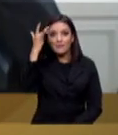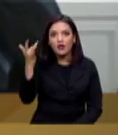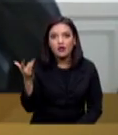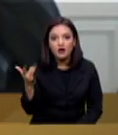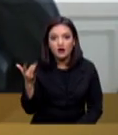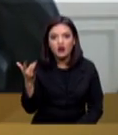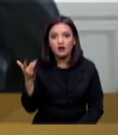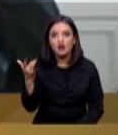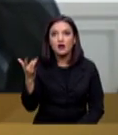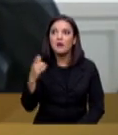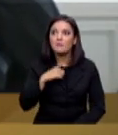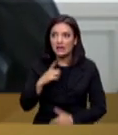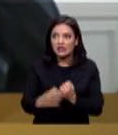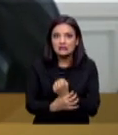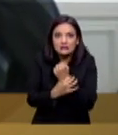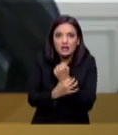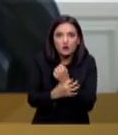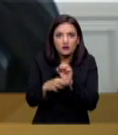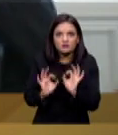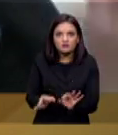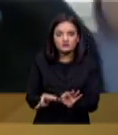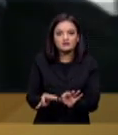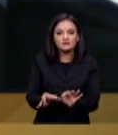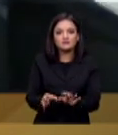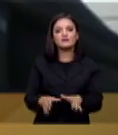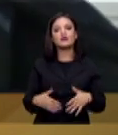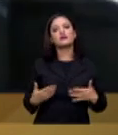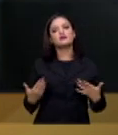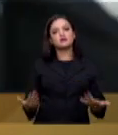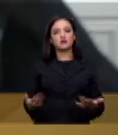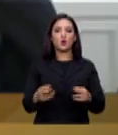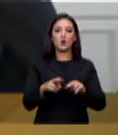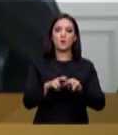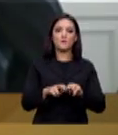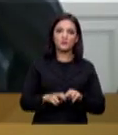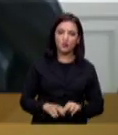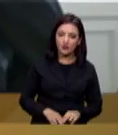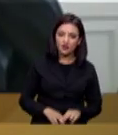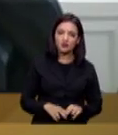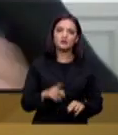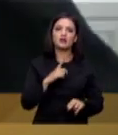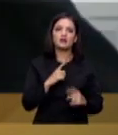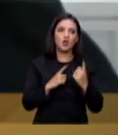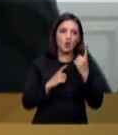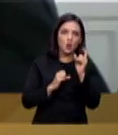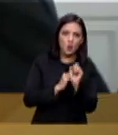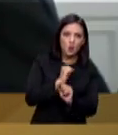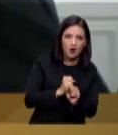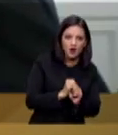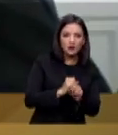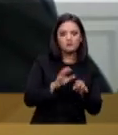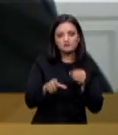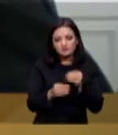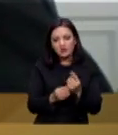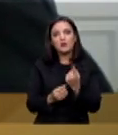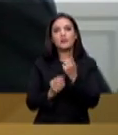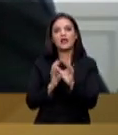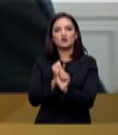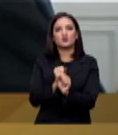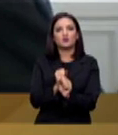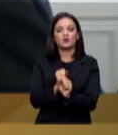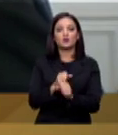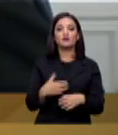colocar, para garantir a segurança. Veja, por isso que é um ano e mais um ano. Da mesma forma que é possível a contratação